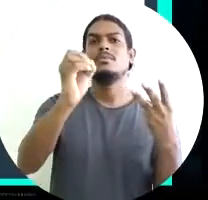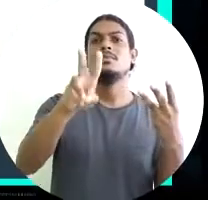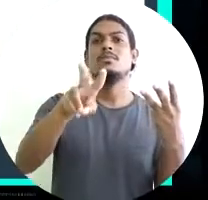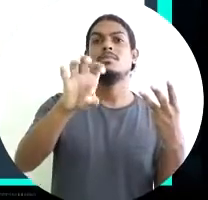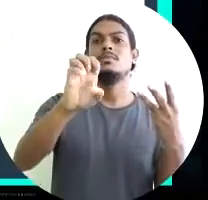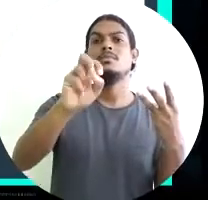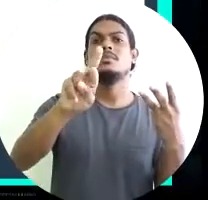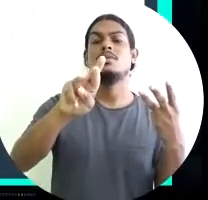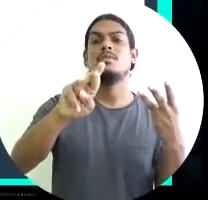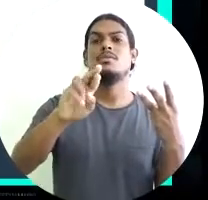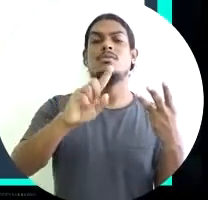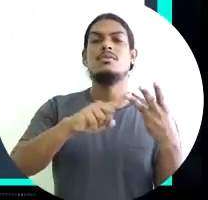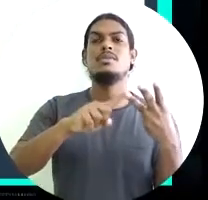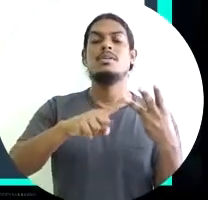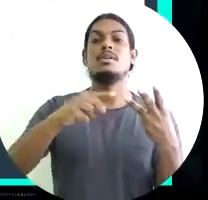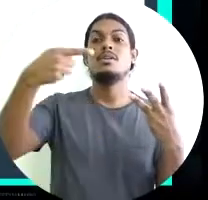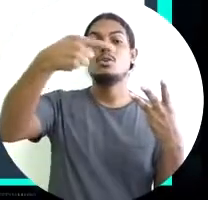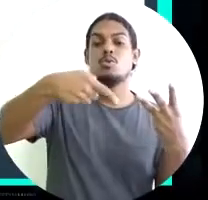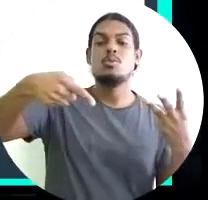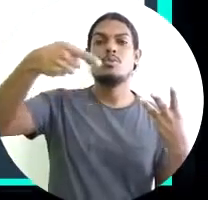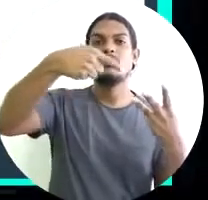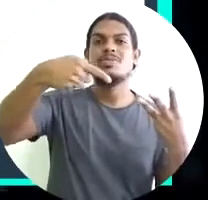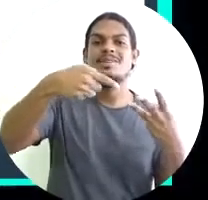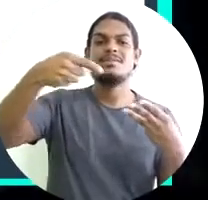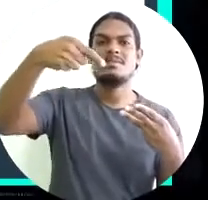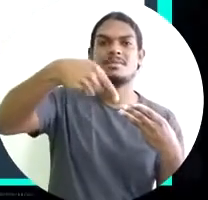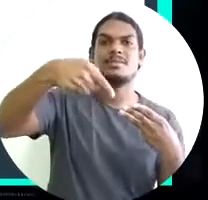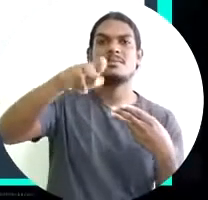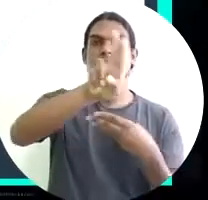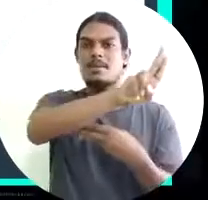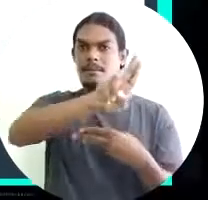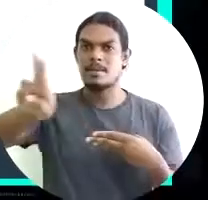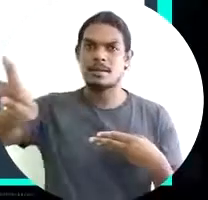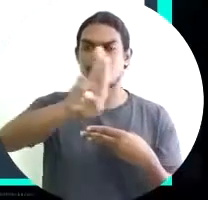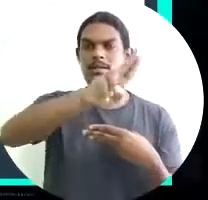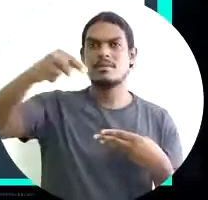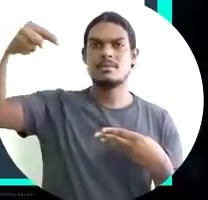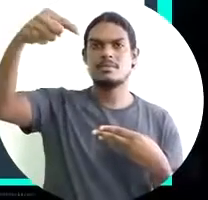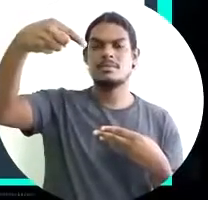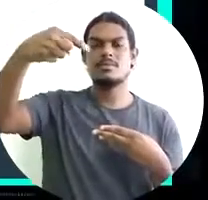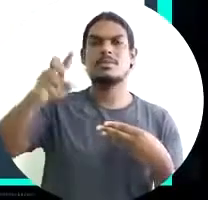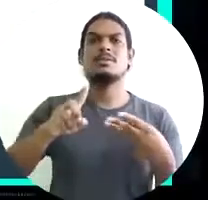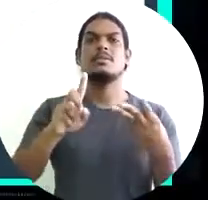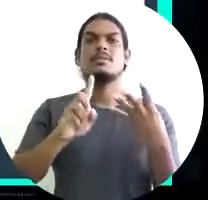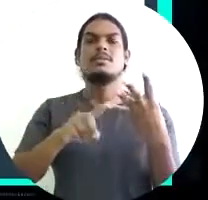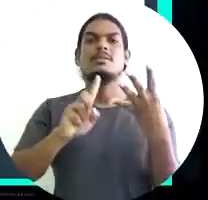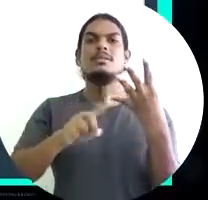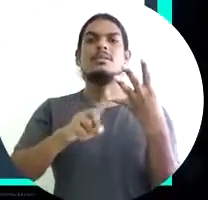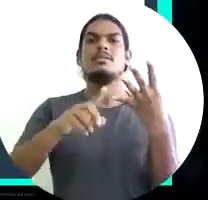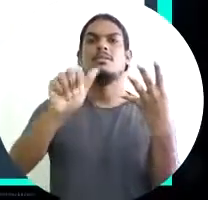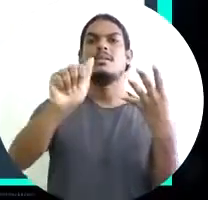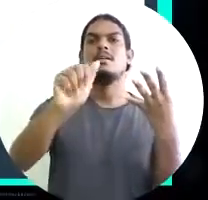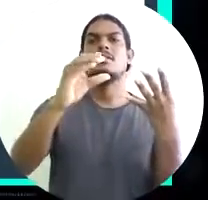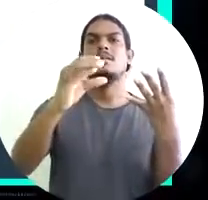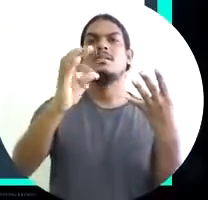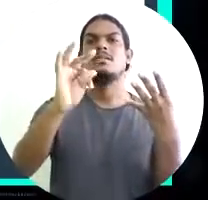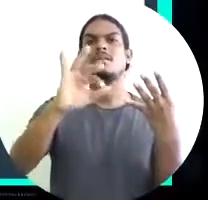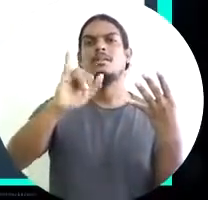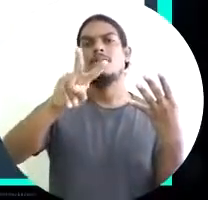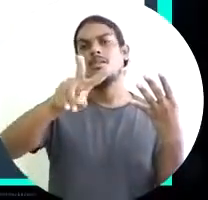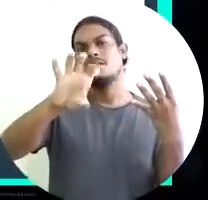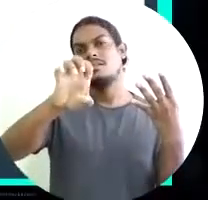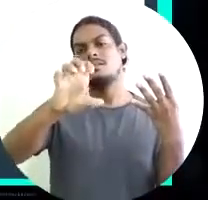over, que é que o ponteiro está acima do link. E o active, que